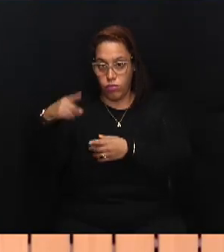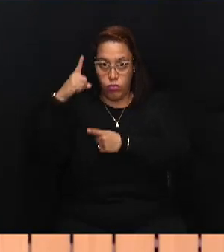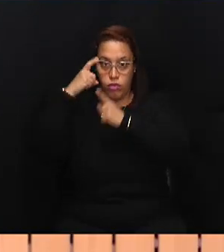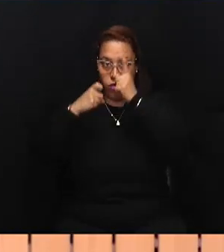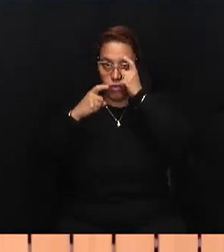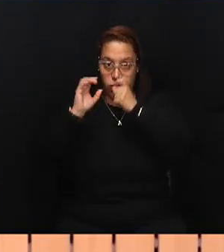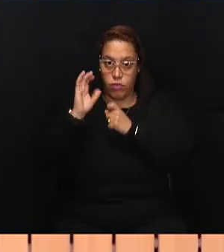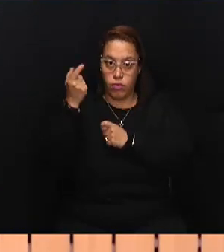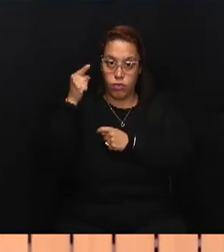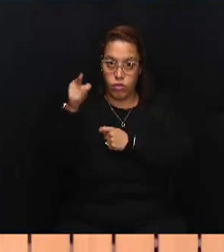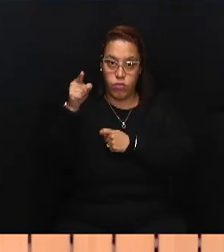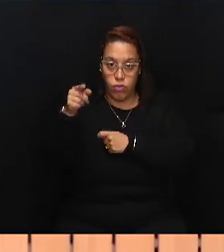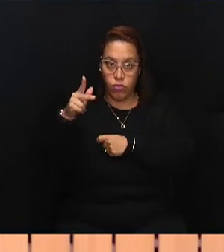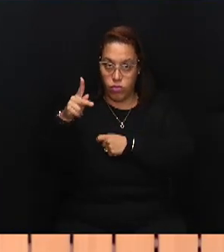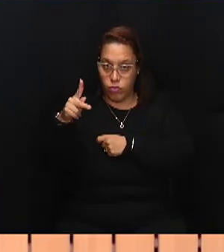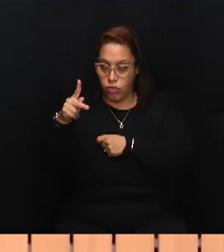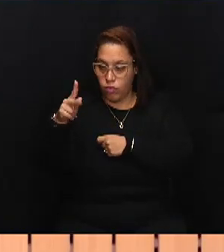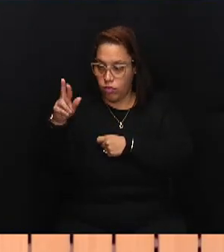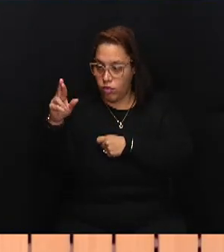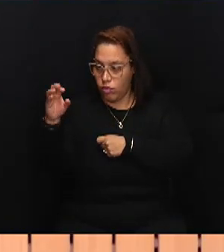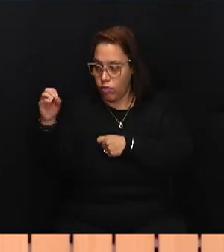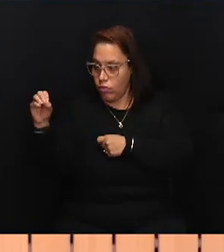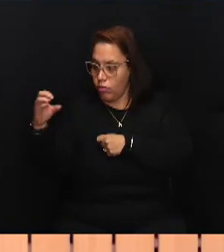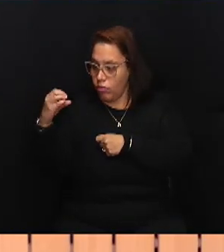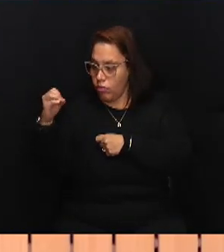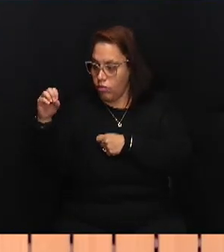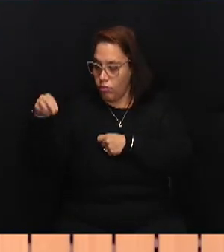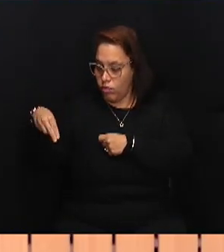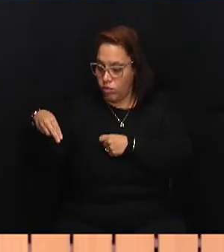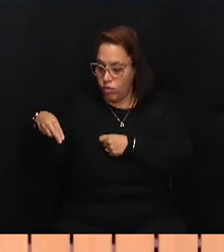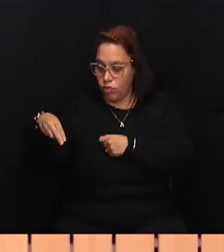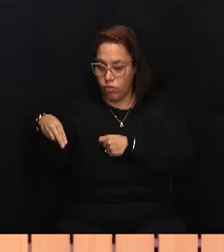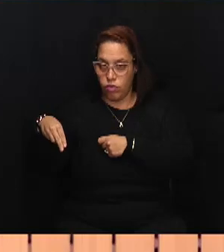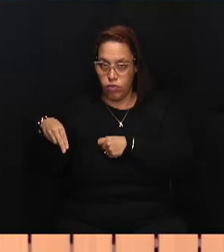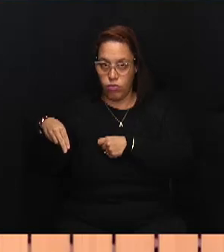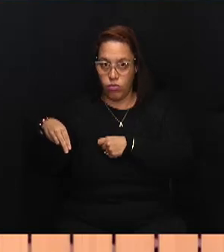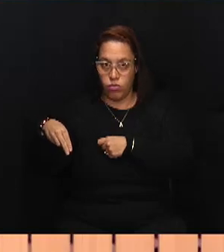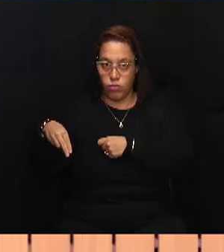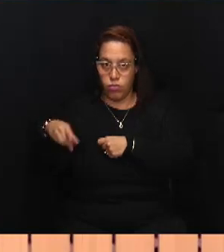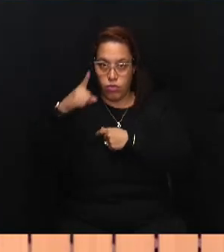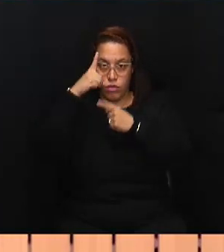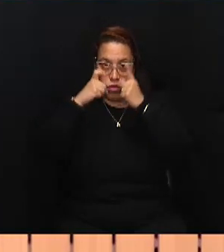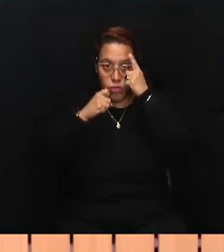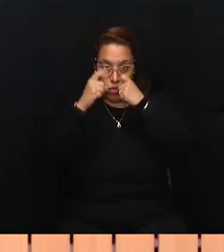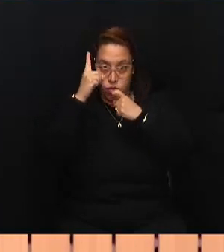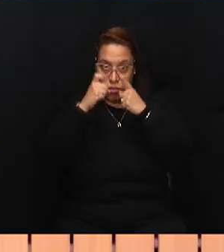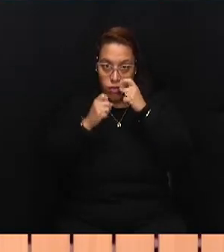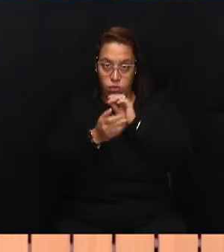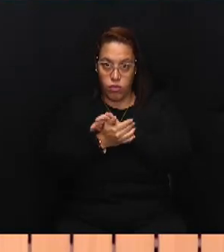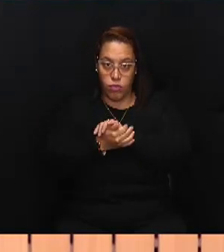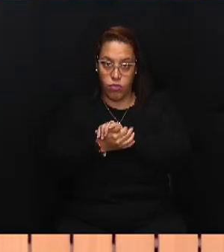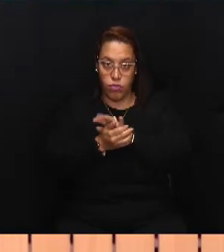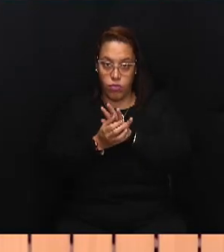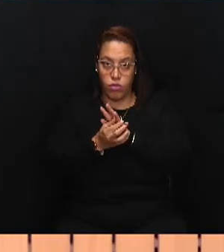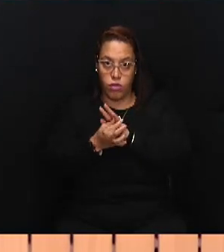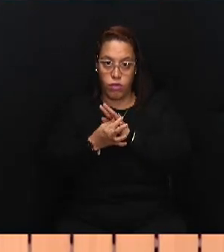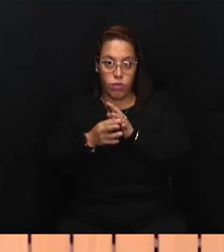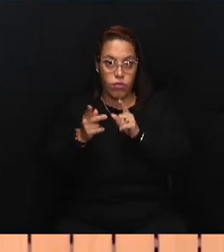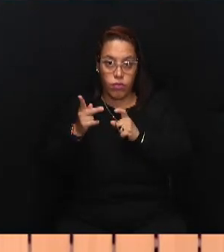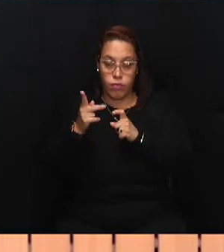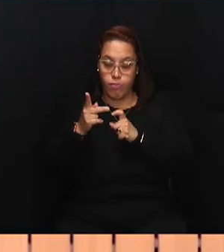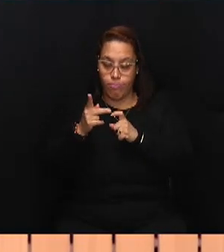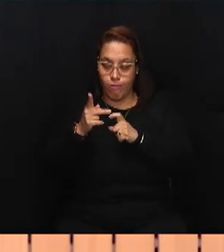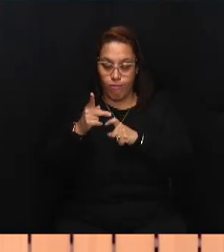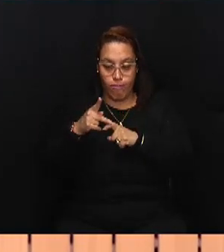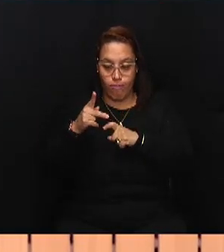acontece lá. Vai lá no PROCON, eu passei por lá semana passada, que também fui vítima de violência, está essa questão da Previdência, e